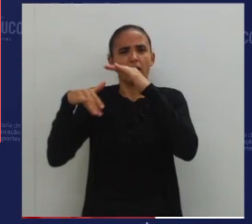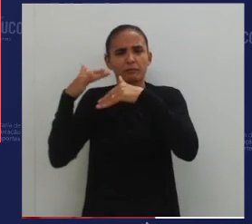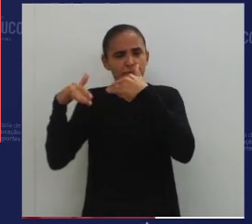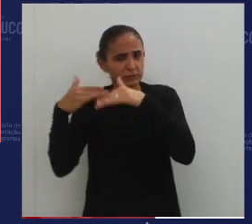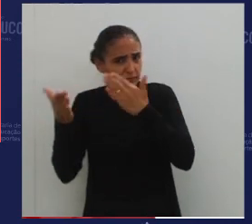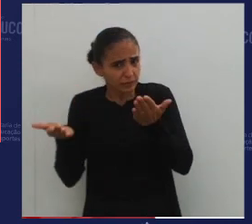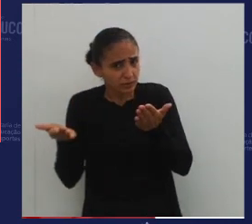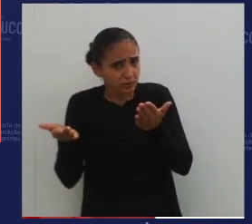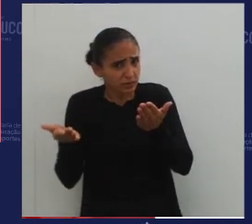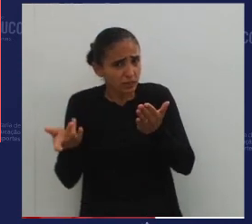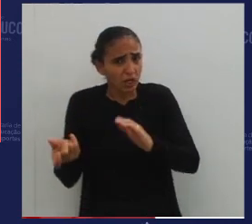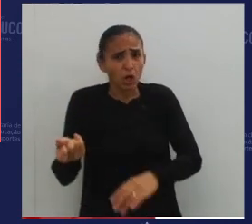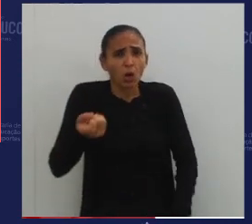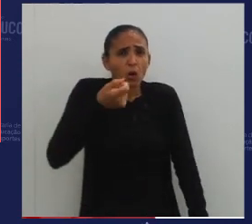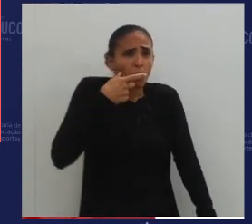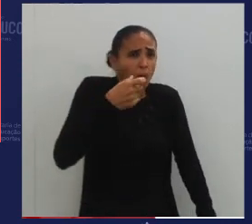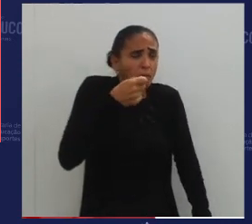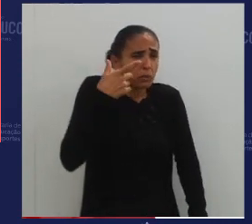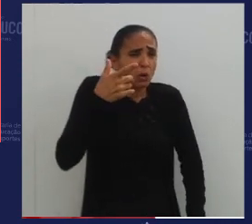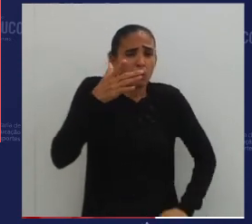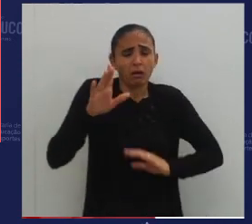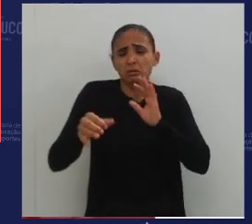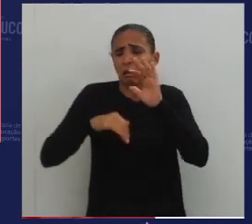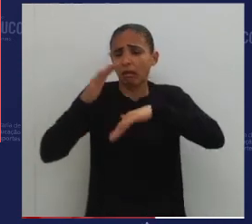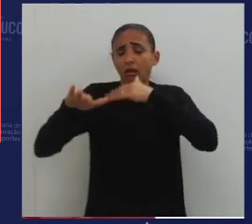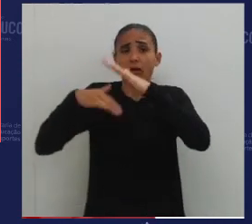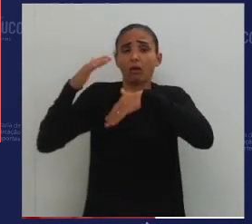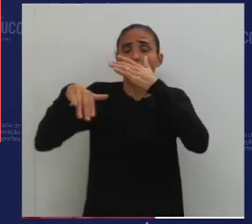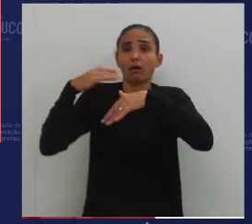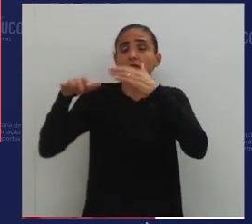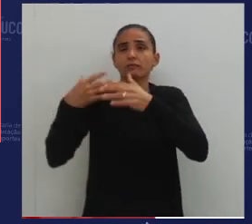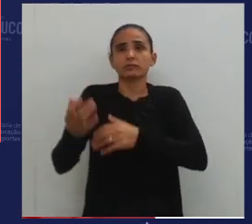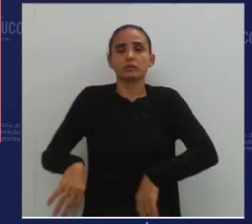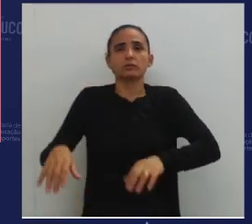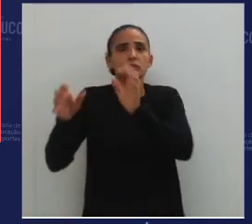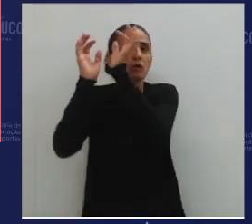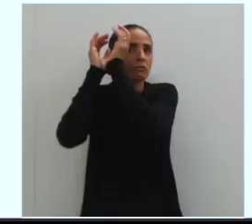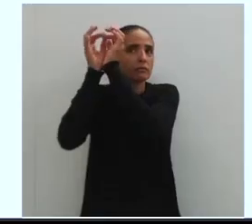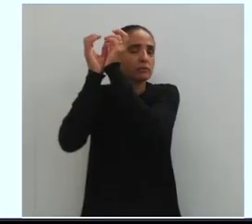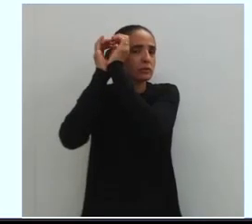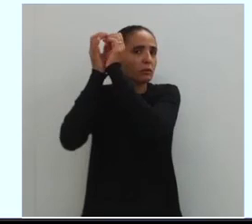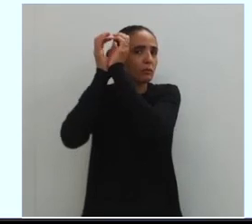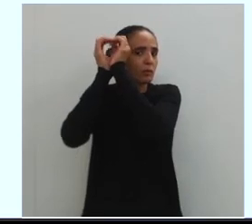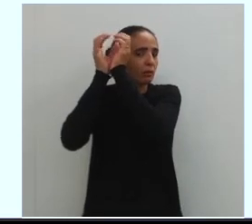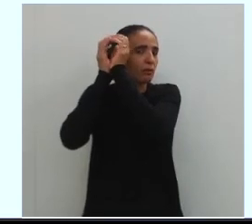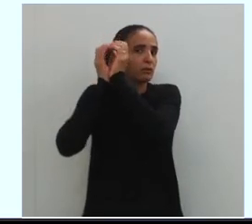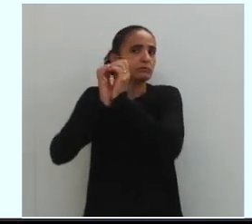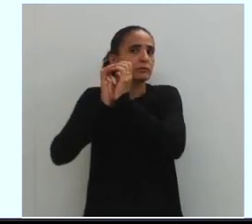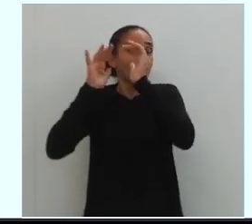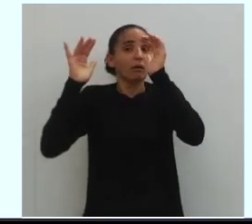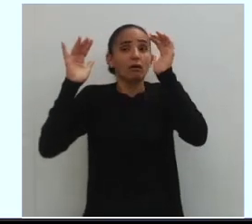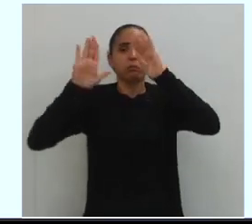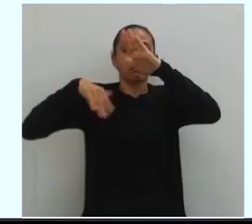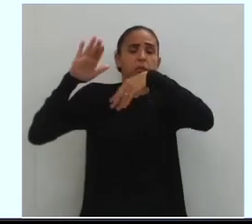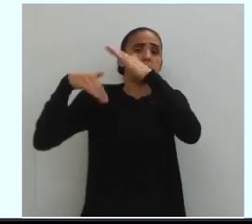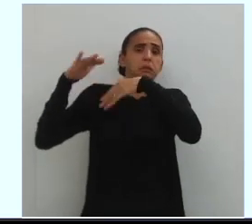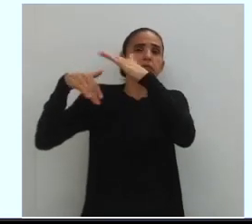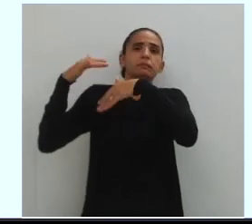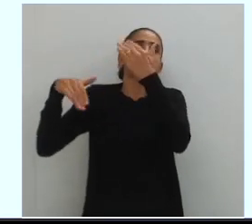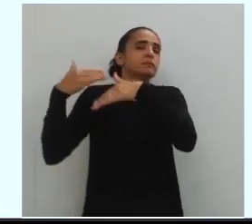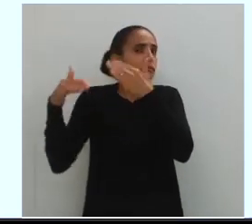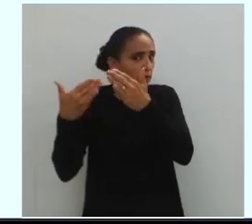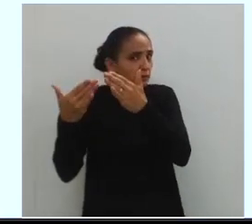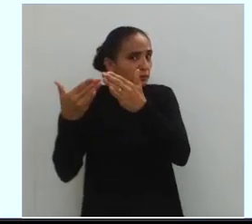aí na telinha, são drogas que vão aumentar a atividade mental. Essas substâncias, elas afetam